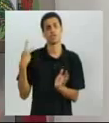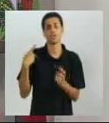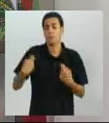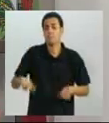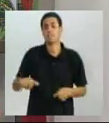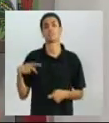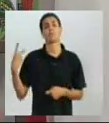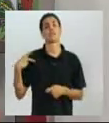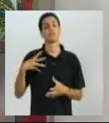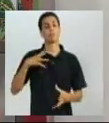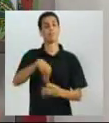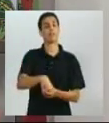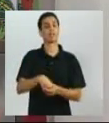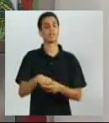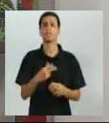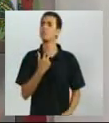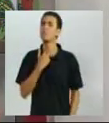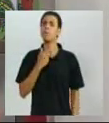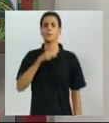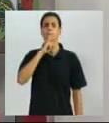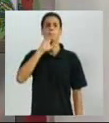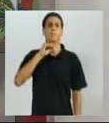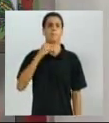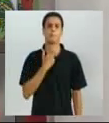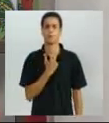aqui e por isso não podia silenciar. E